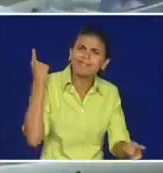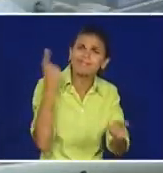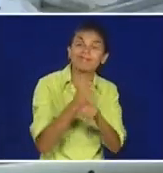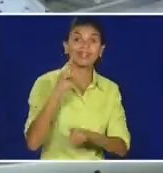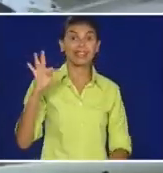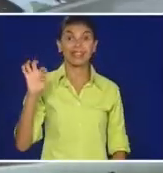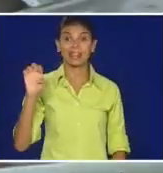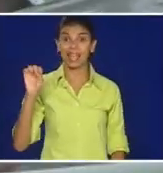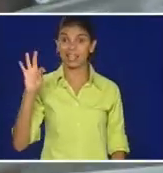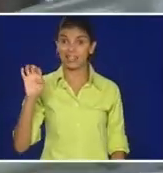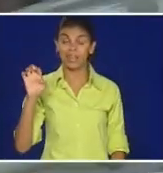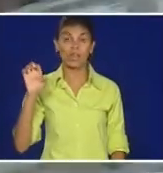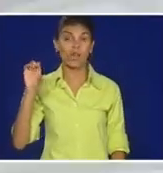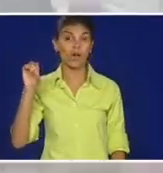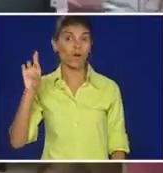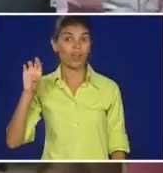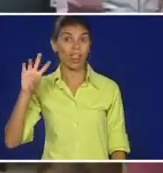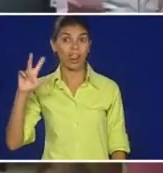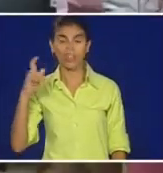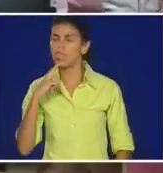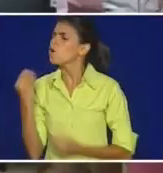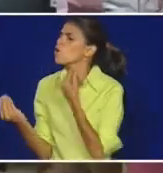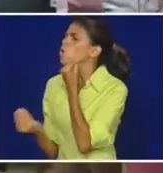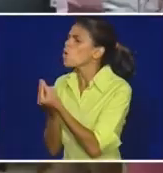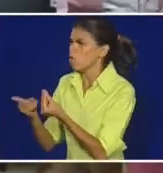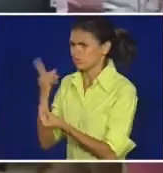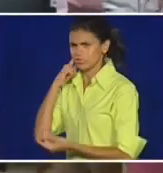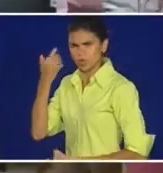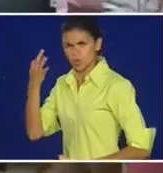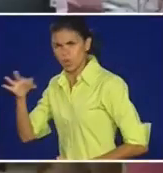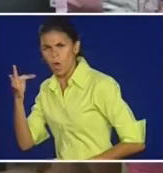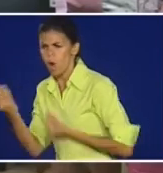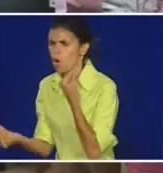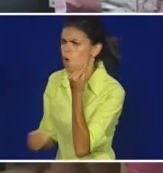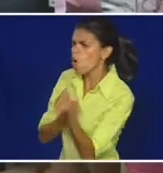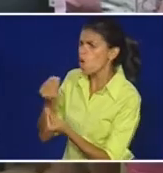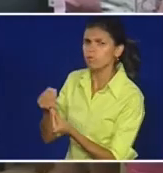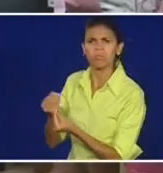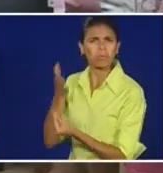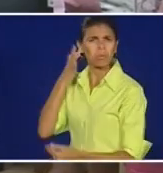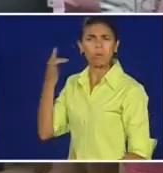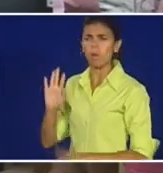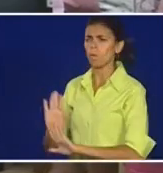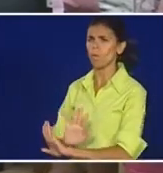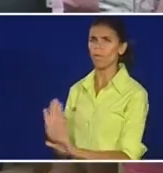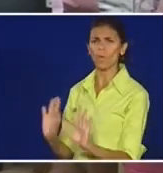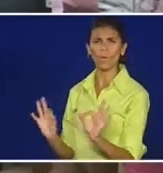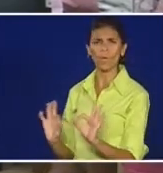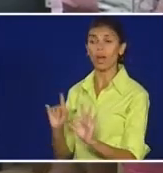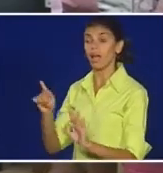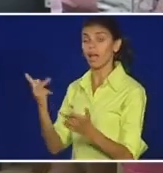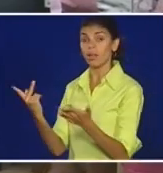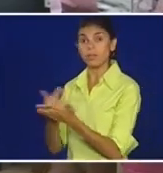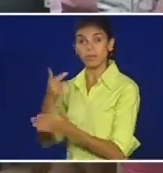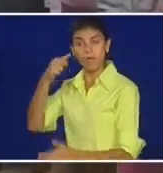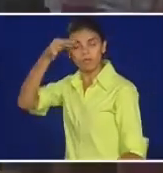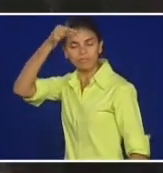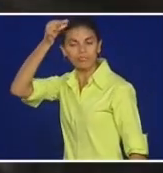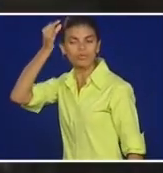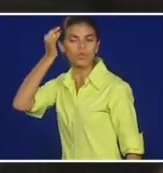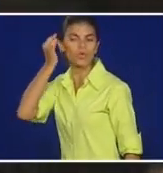recém-nascidos antes da alta hospitalar. Como que é o teste? O teste dói? Como que é? Não, o teste não dói. É colocada